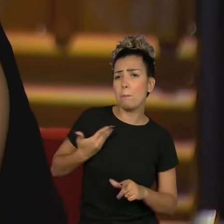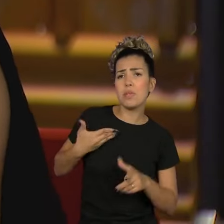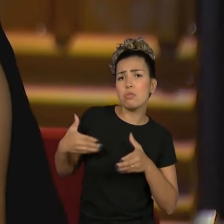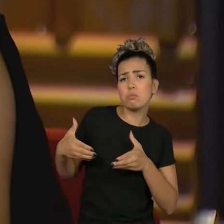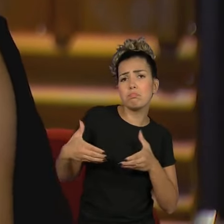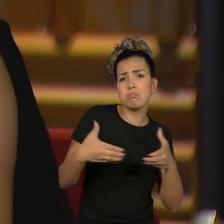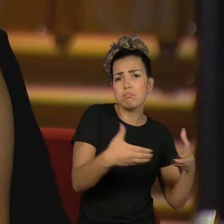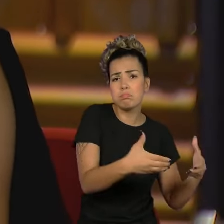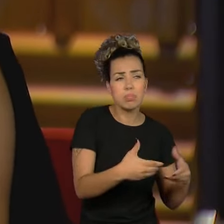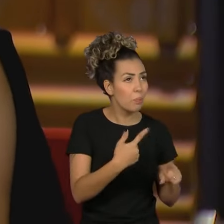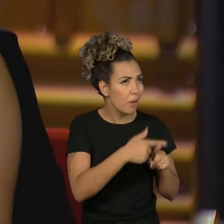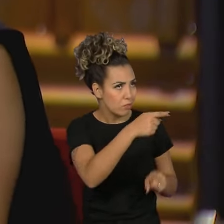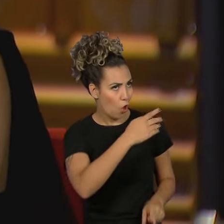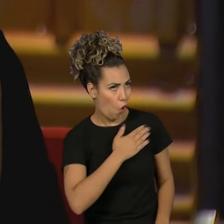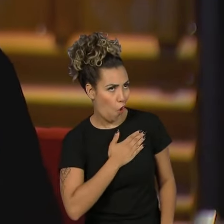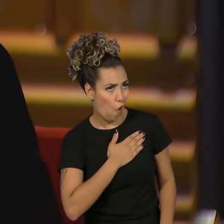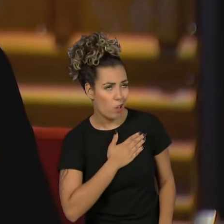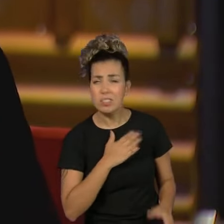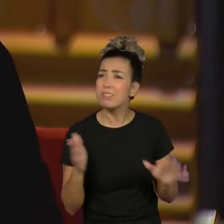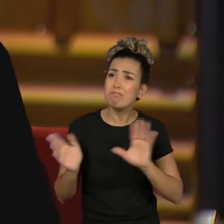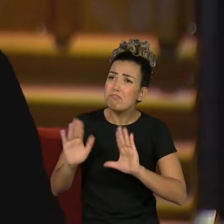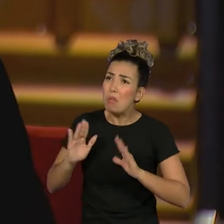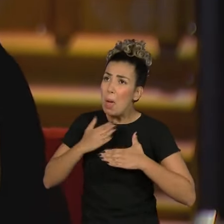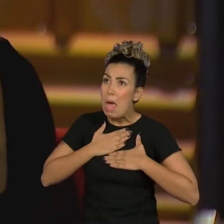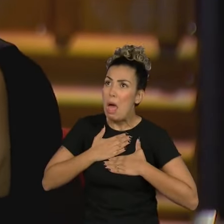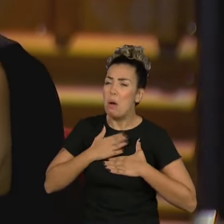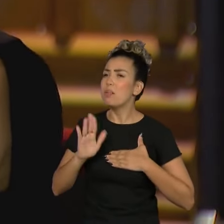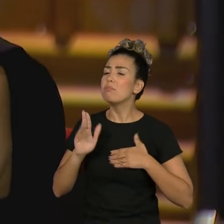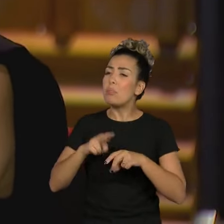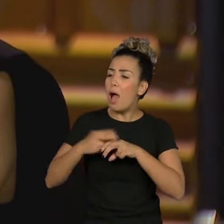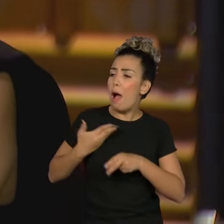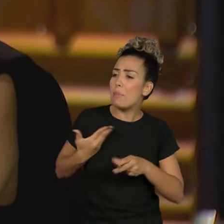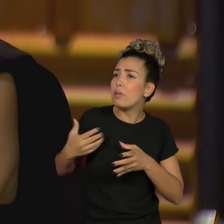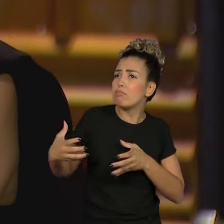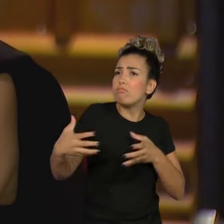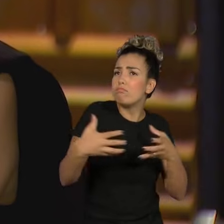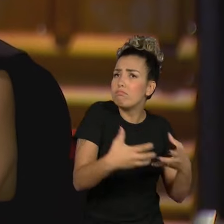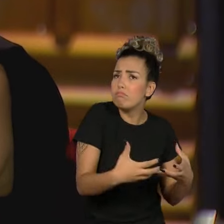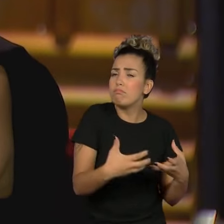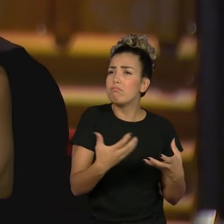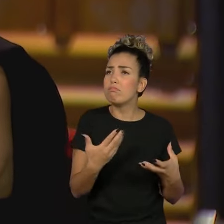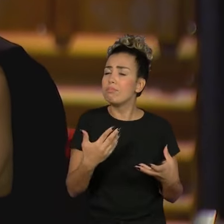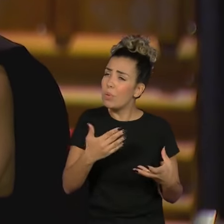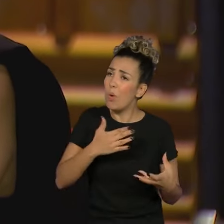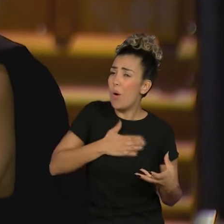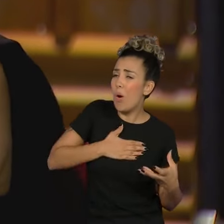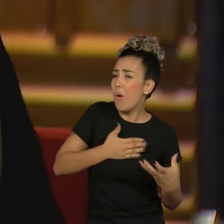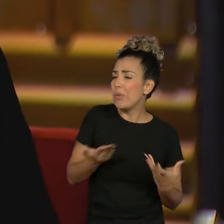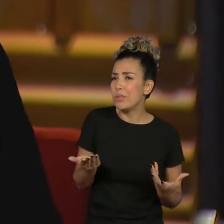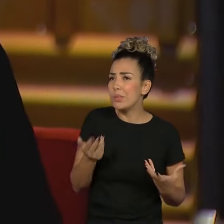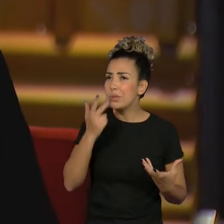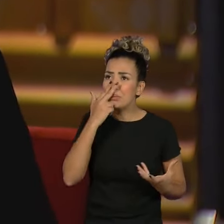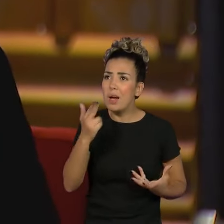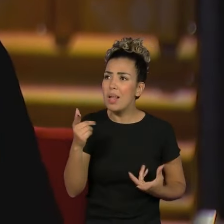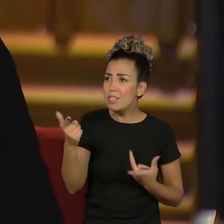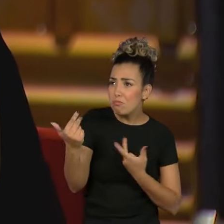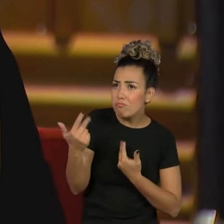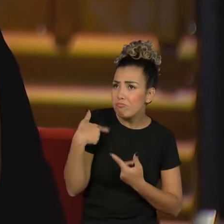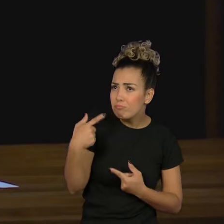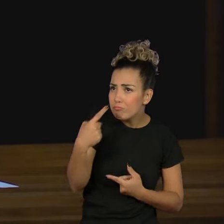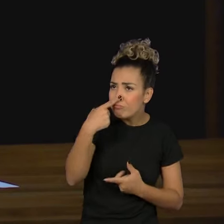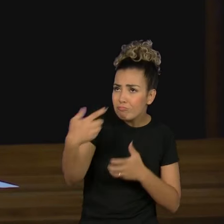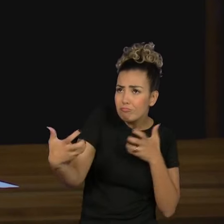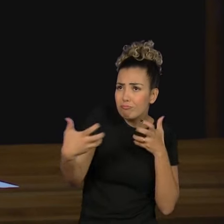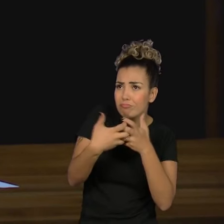não não pela minha prática religiosa mas acompanhar acompanhando os meus amigos acompanhando pessoas que com com as quais eu tenho afeto eu tô